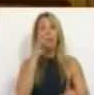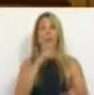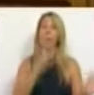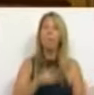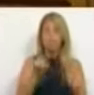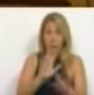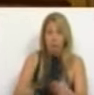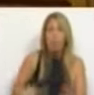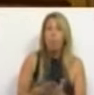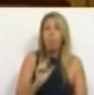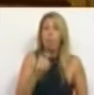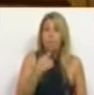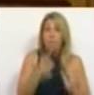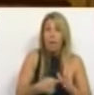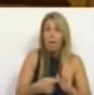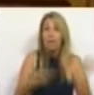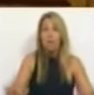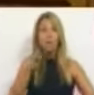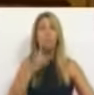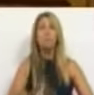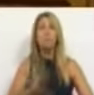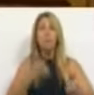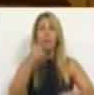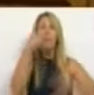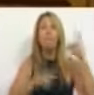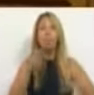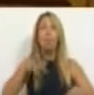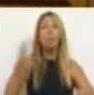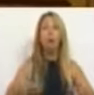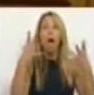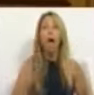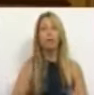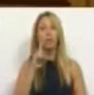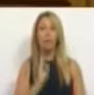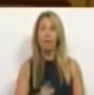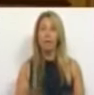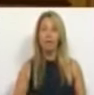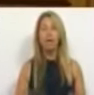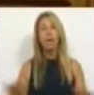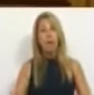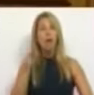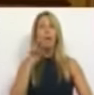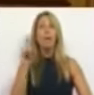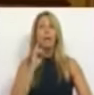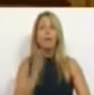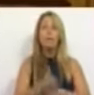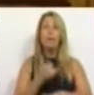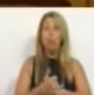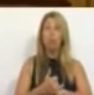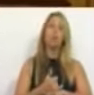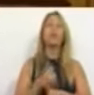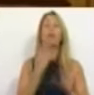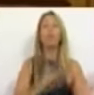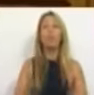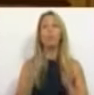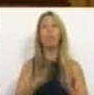do PCP e o que defendem cada vez mais portugueses. Por isso, salvaguardar setores produtivos da extinção é algo que tem que